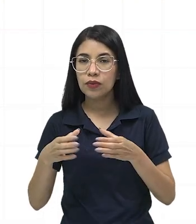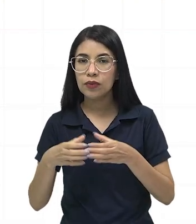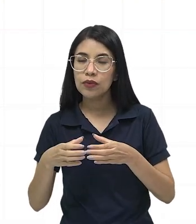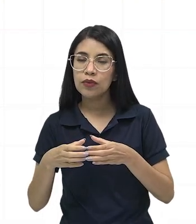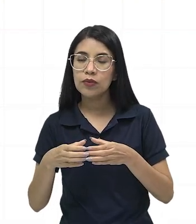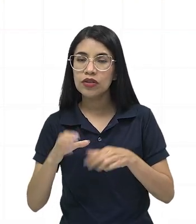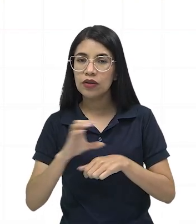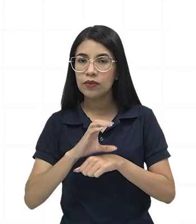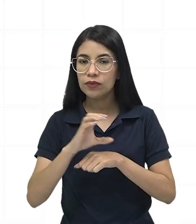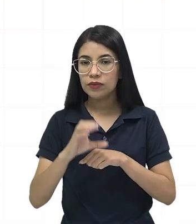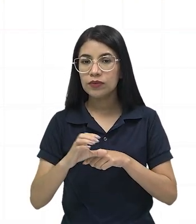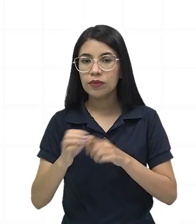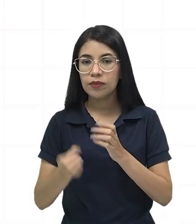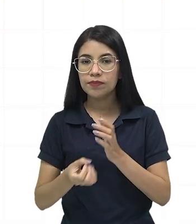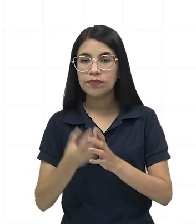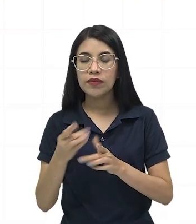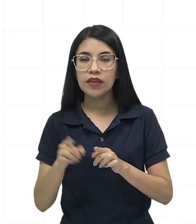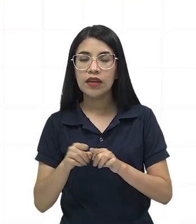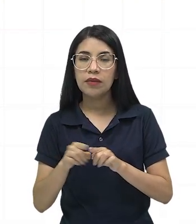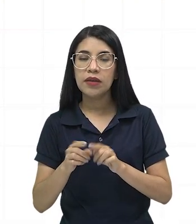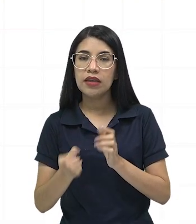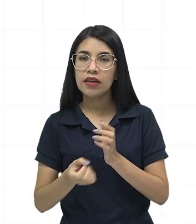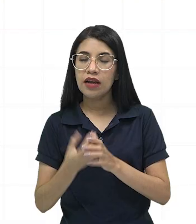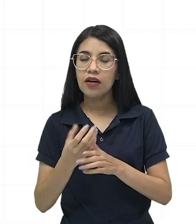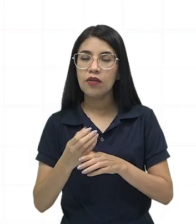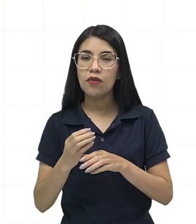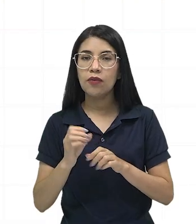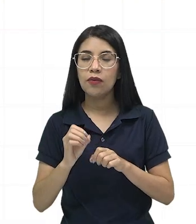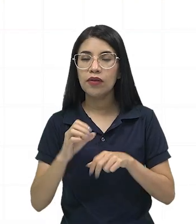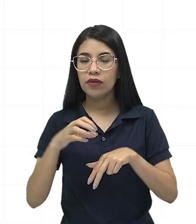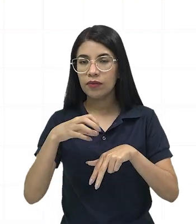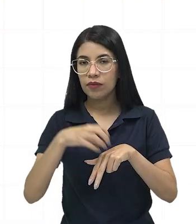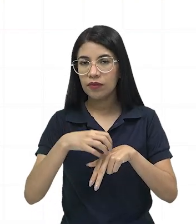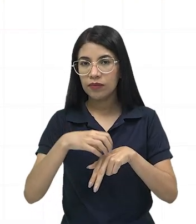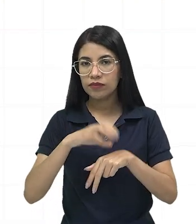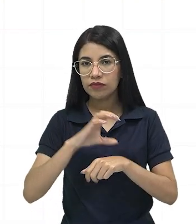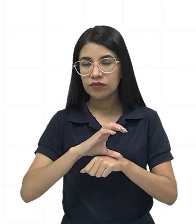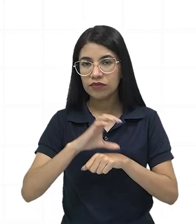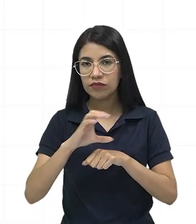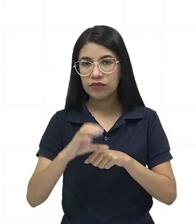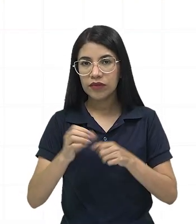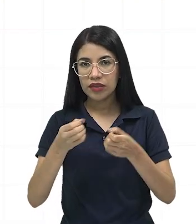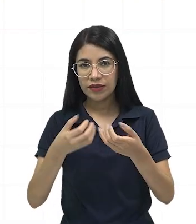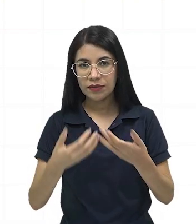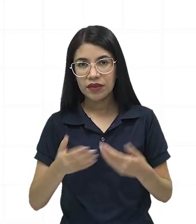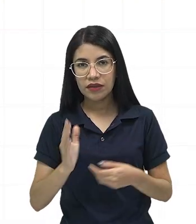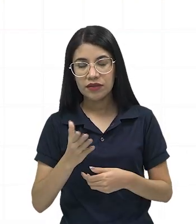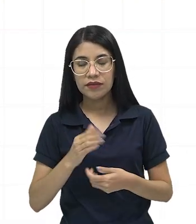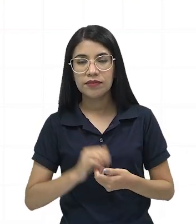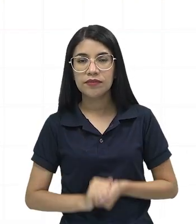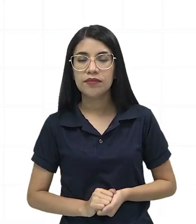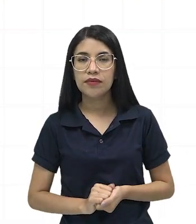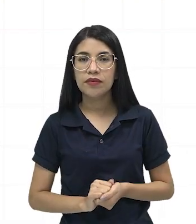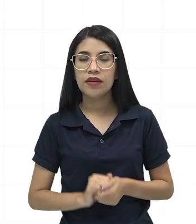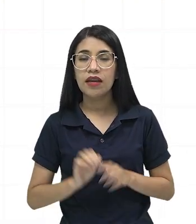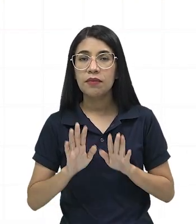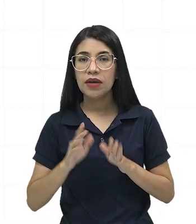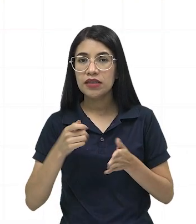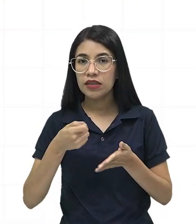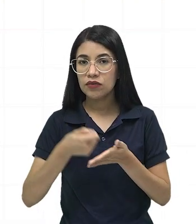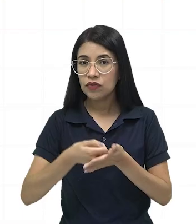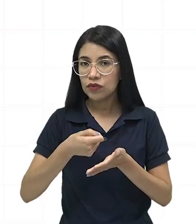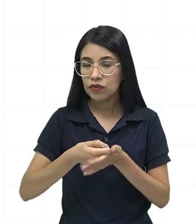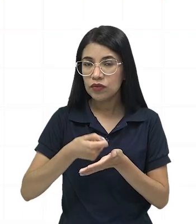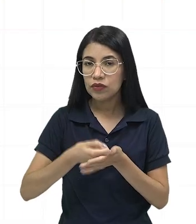e o estabelecimento de uma monarquia constitucional, que a gente acabou já de conversar. Mas então,